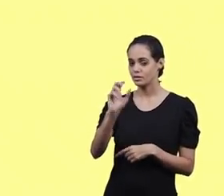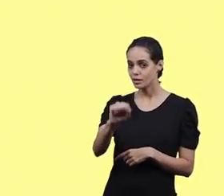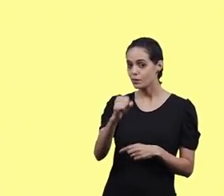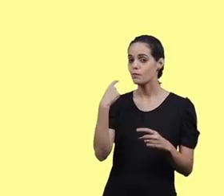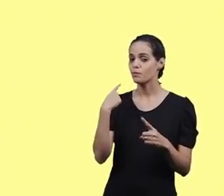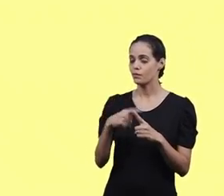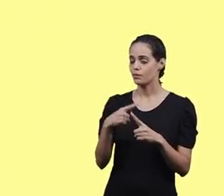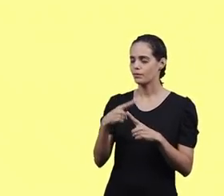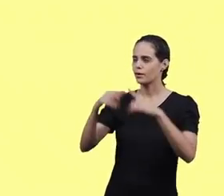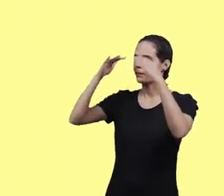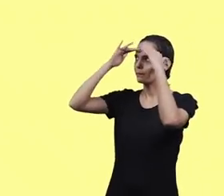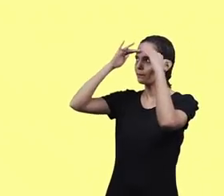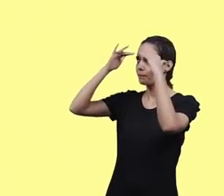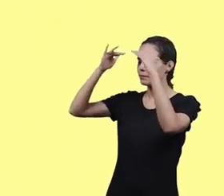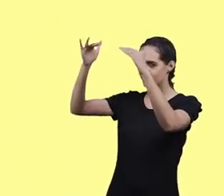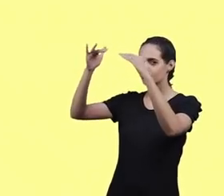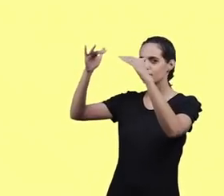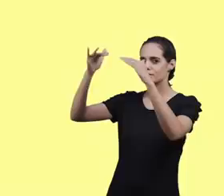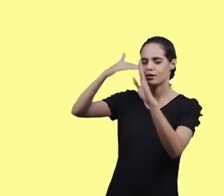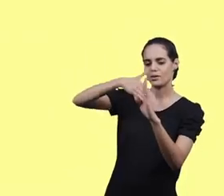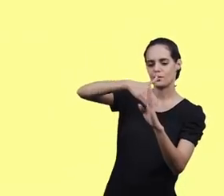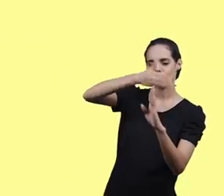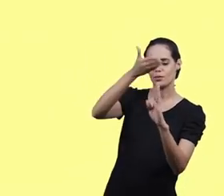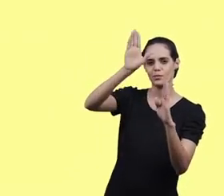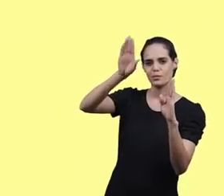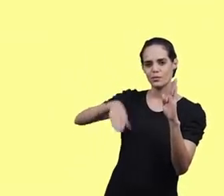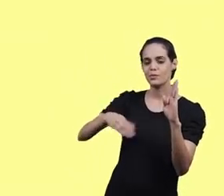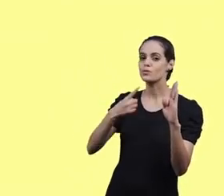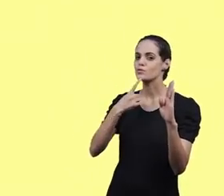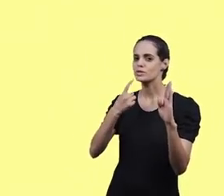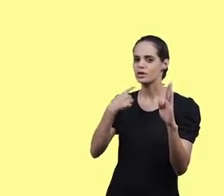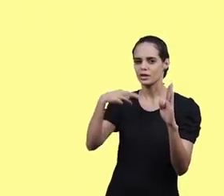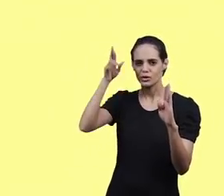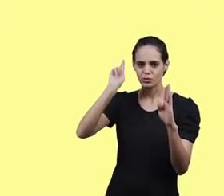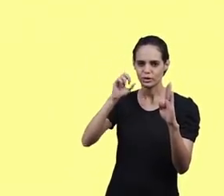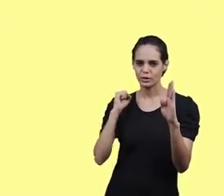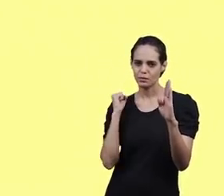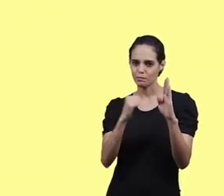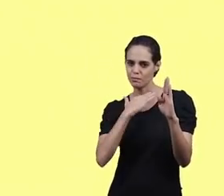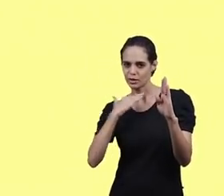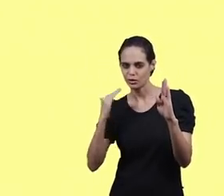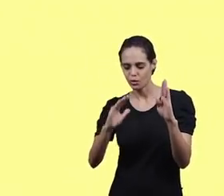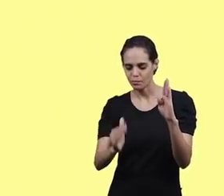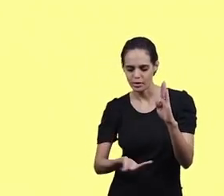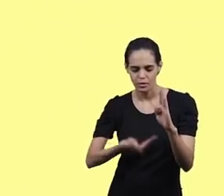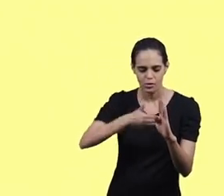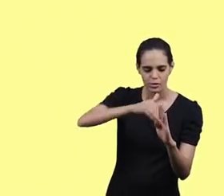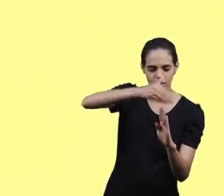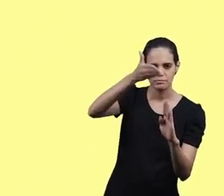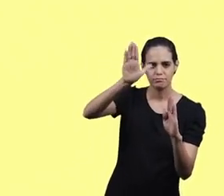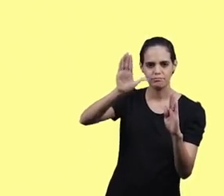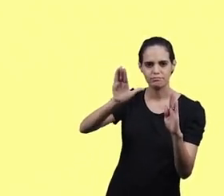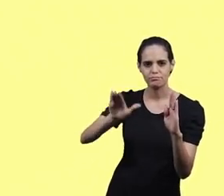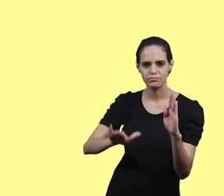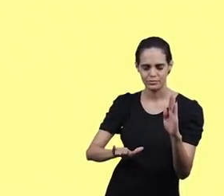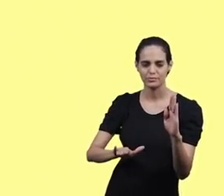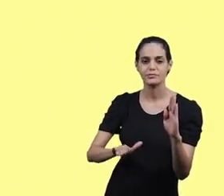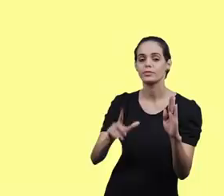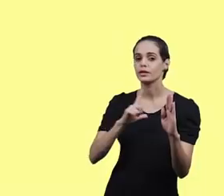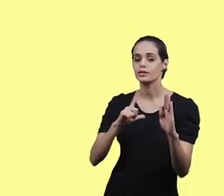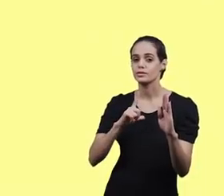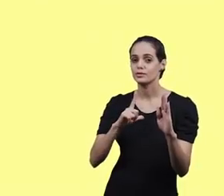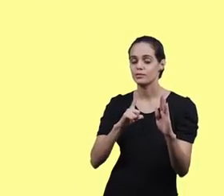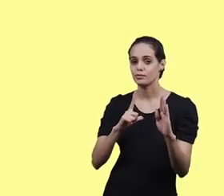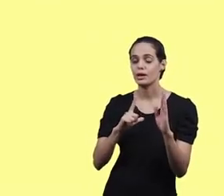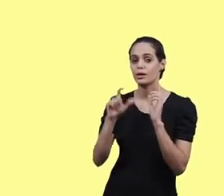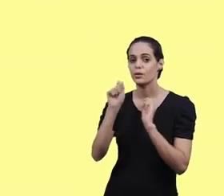eles foram obedientes e passaram o sangue do Cordeiro em volta das portas e receberam o livramento de morte,